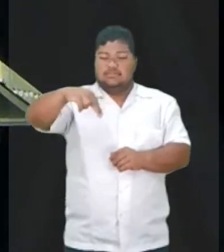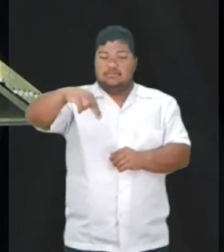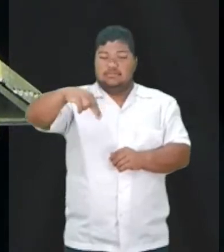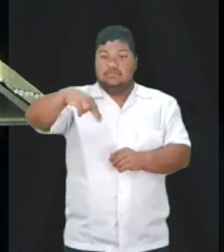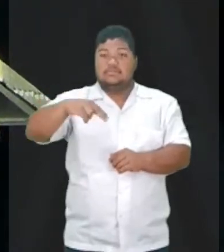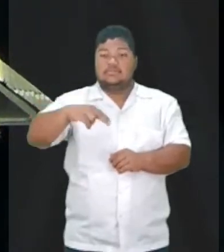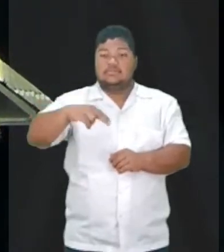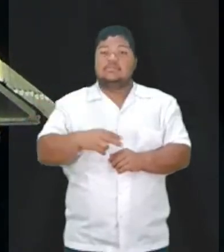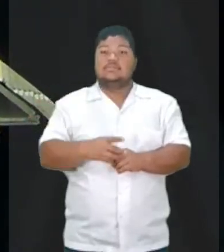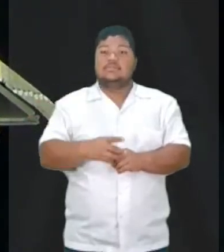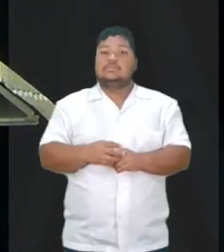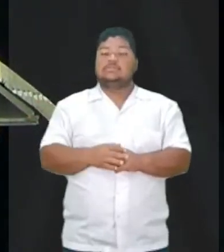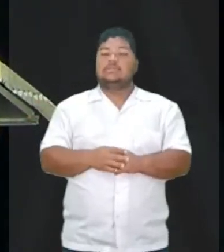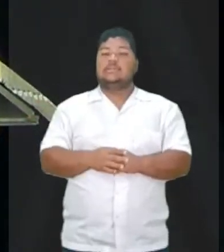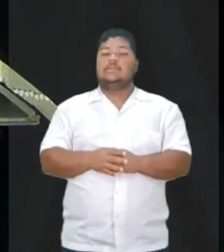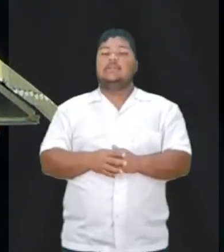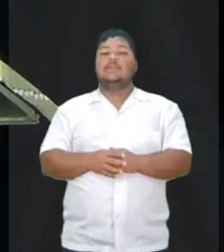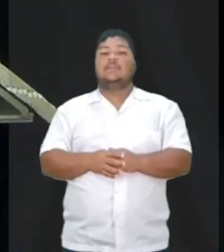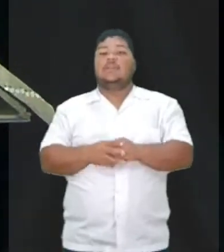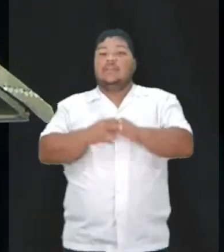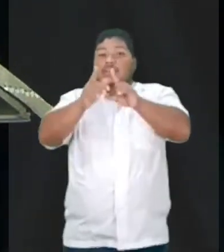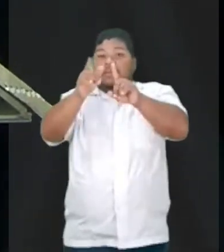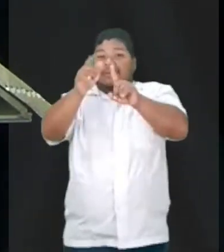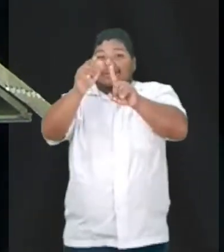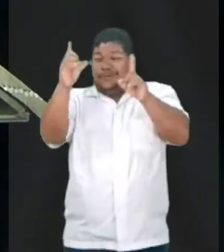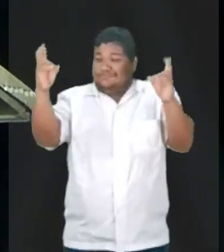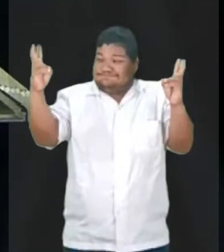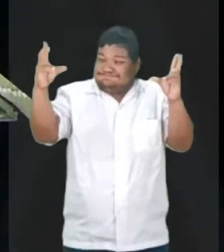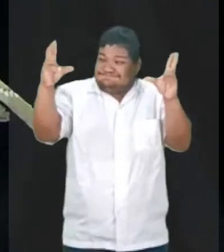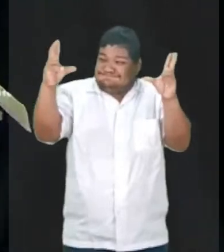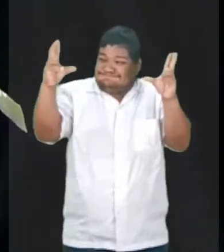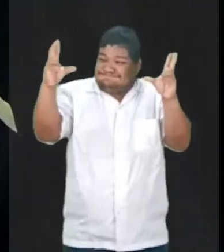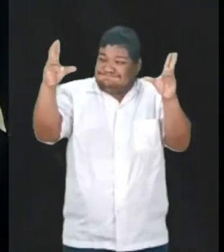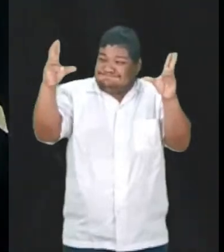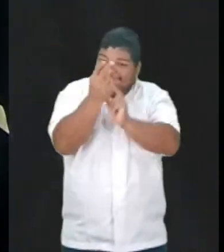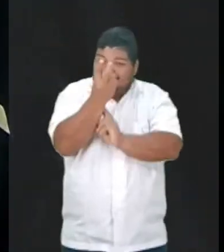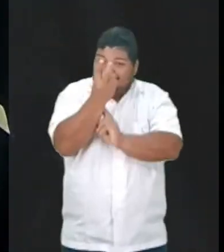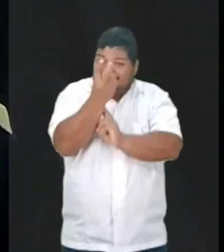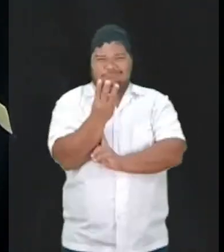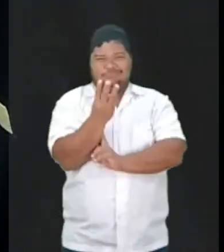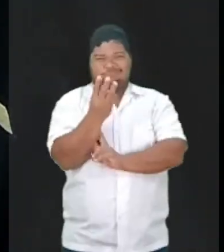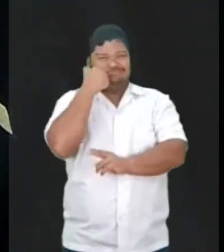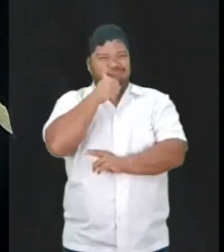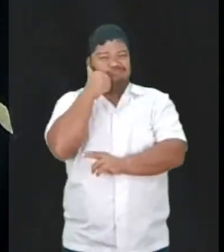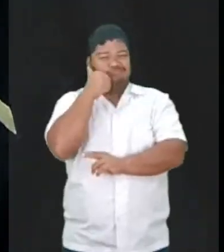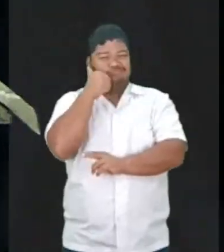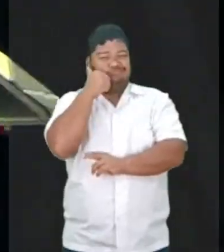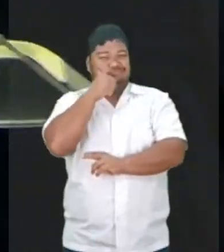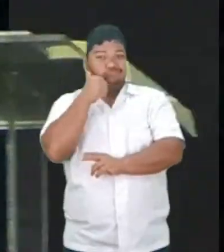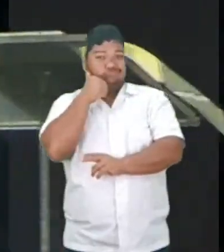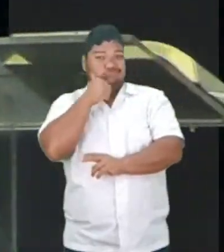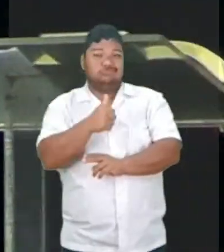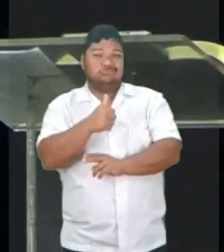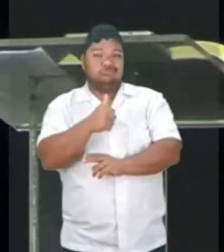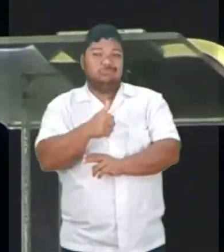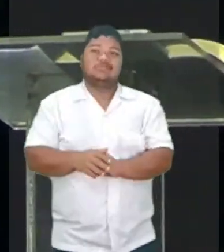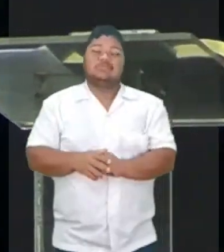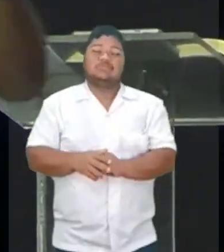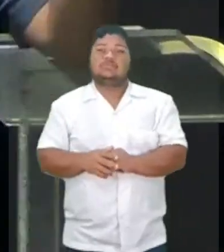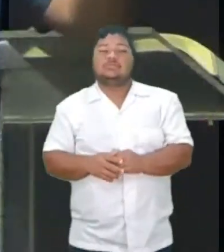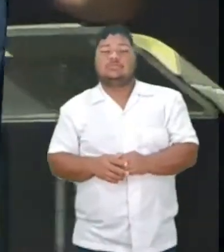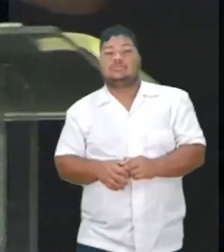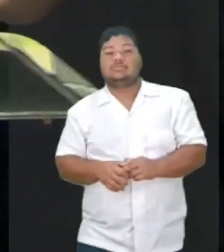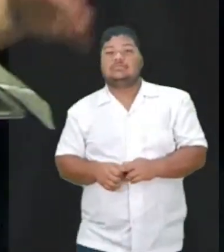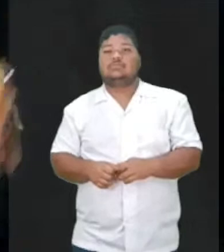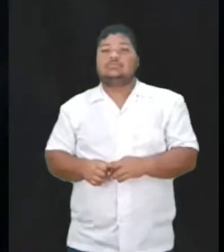Chegou um momento em que reduziu essas três mulheres. E aí conseguiram ainda